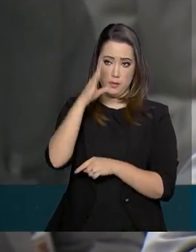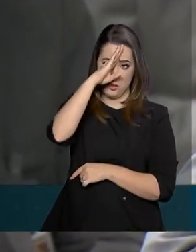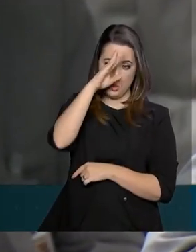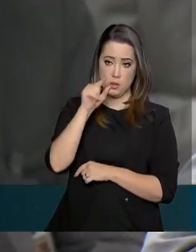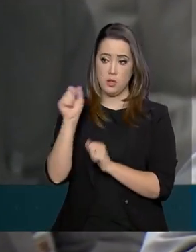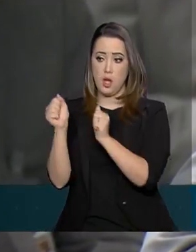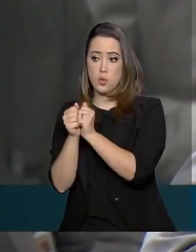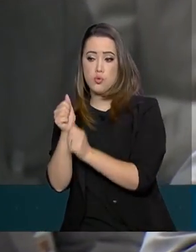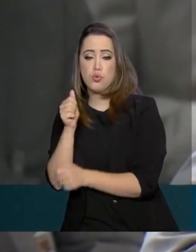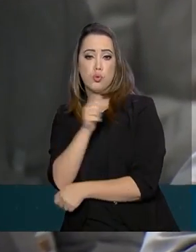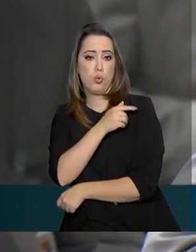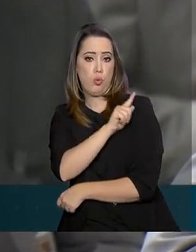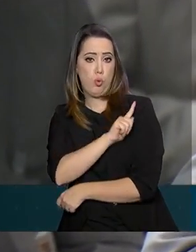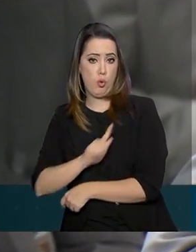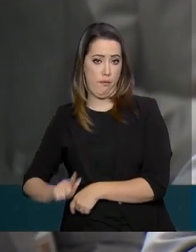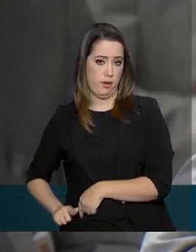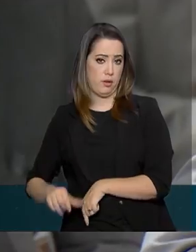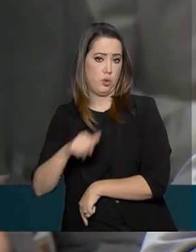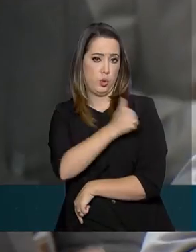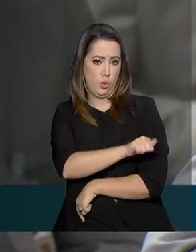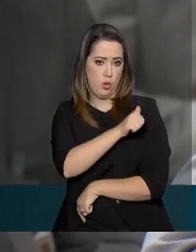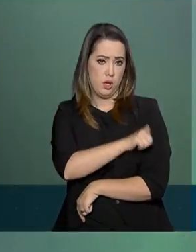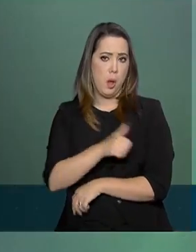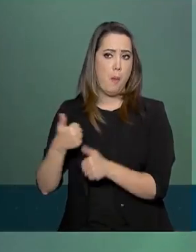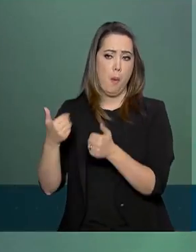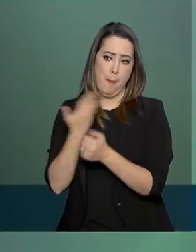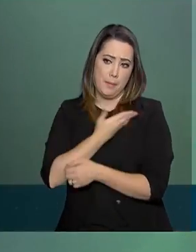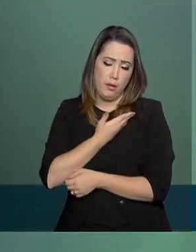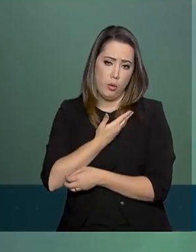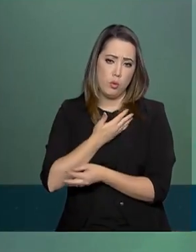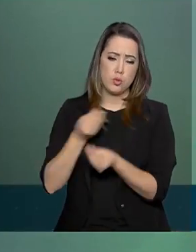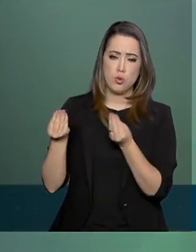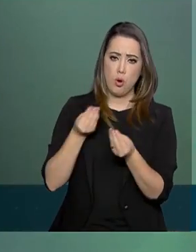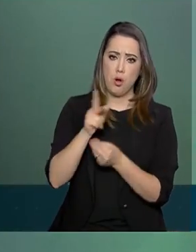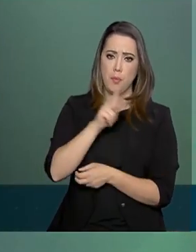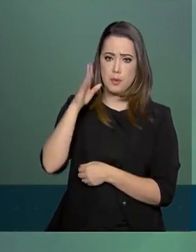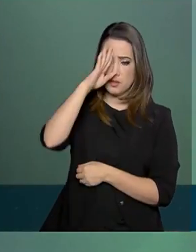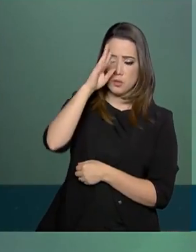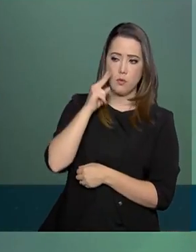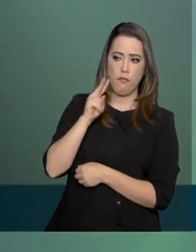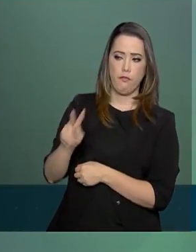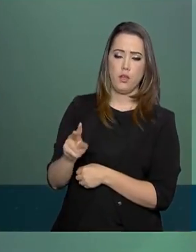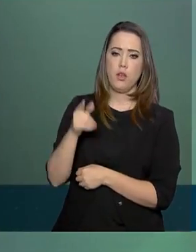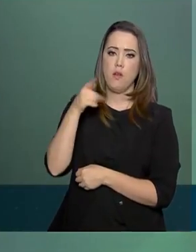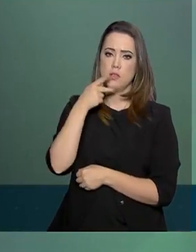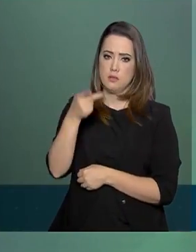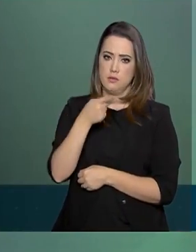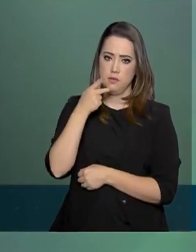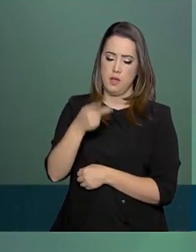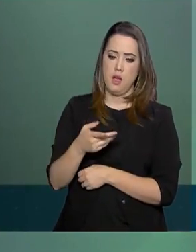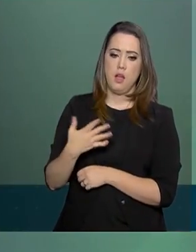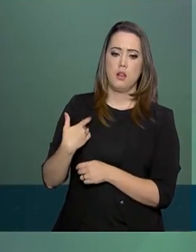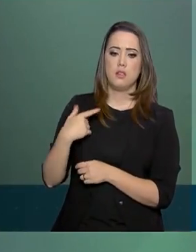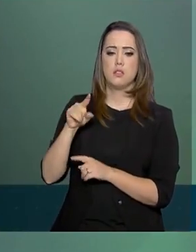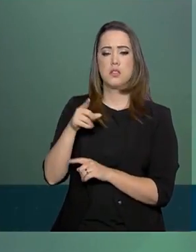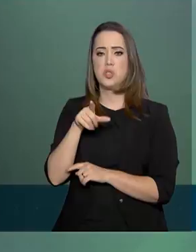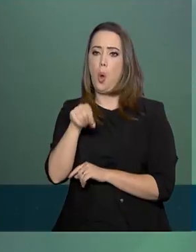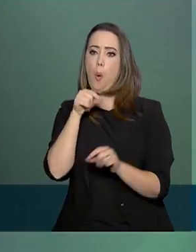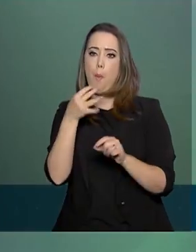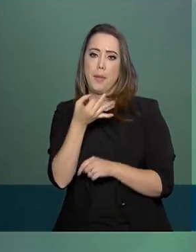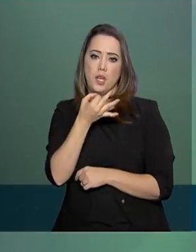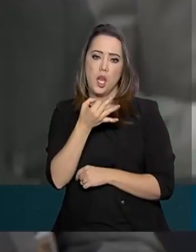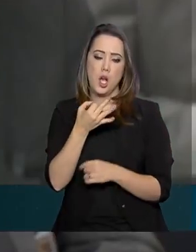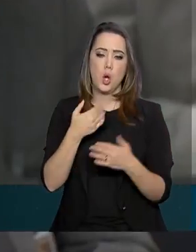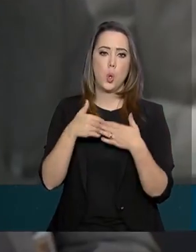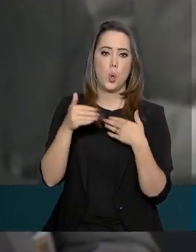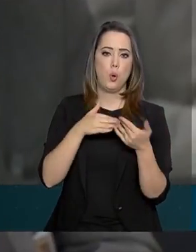encontram em eventos eu queria saber se o funcionário tomou conhecimento dessa declaração se ele tem algum posicionamento fez algum